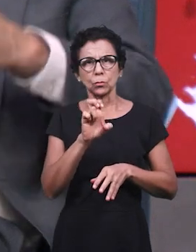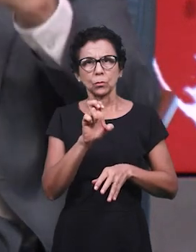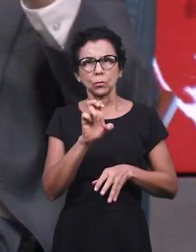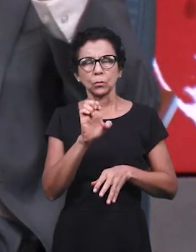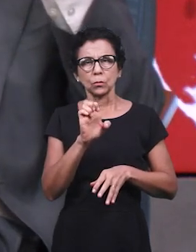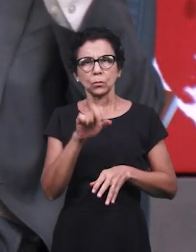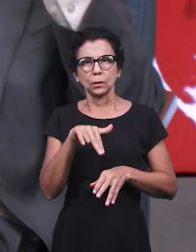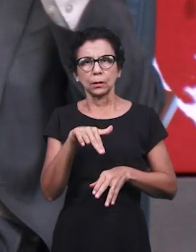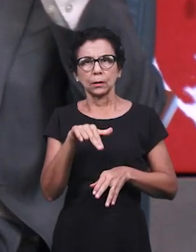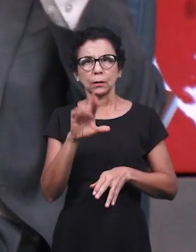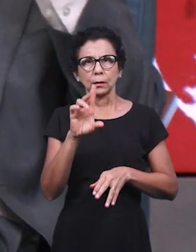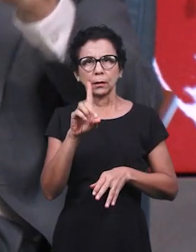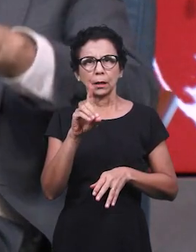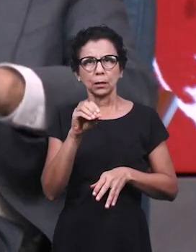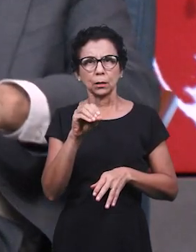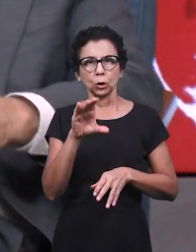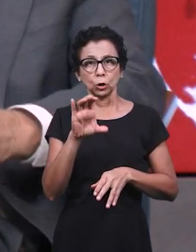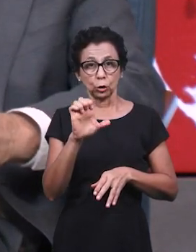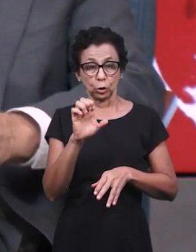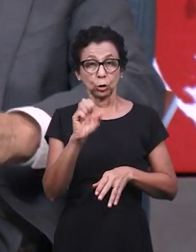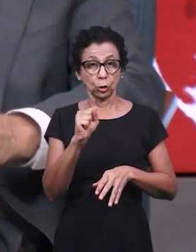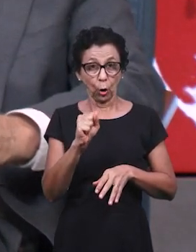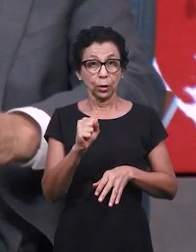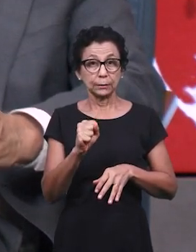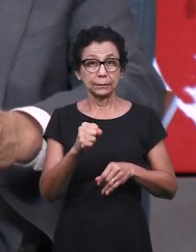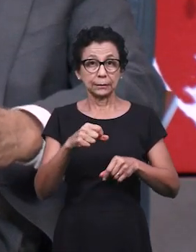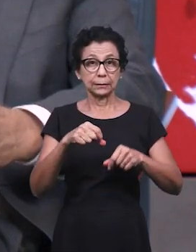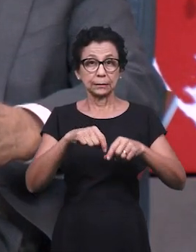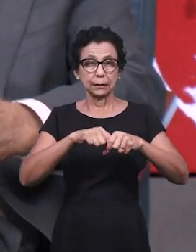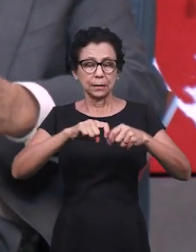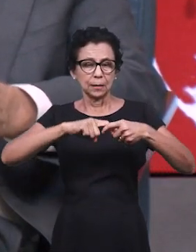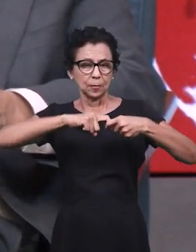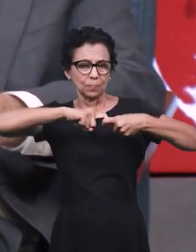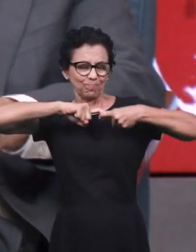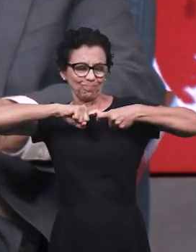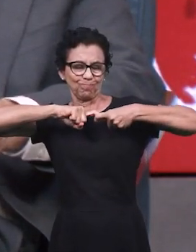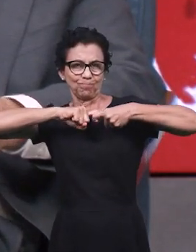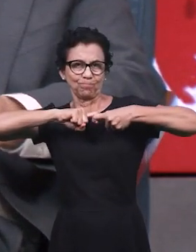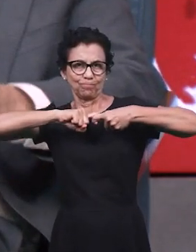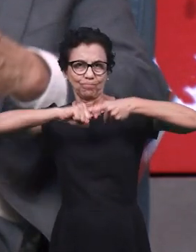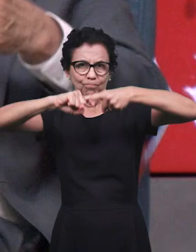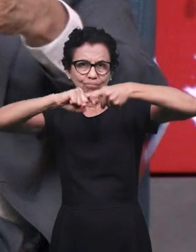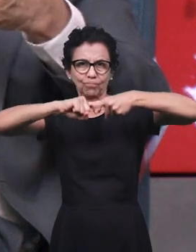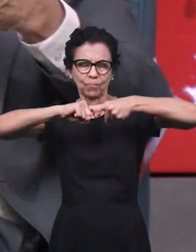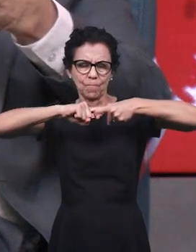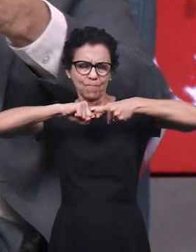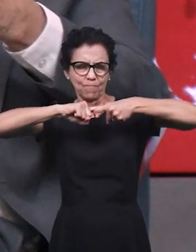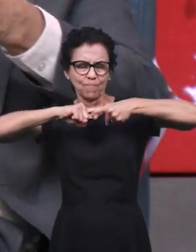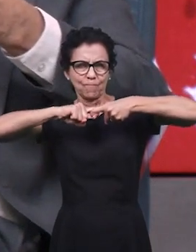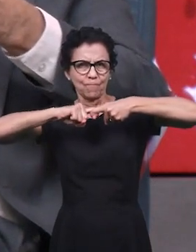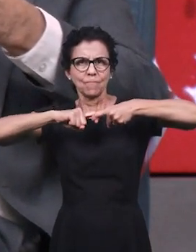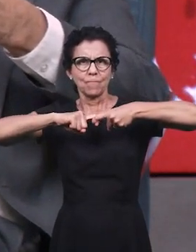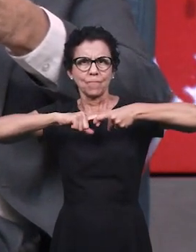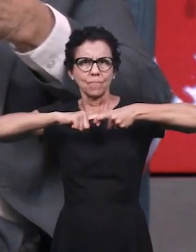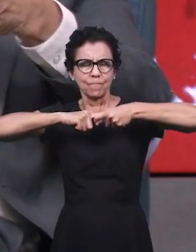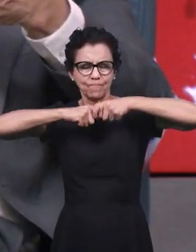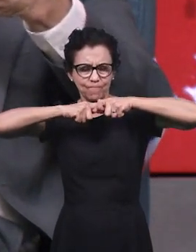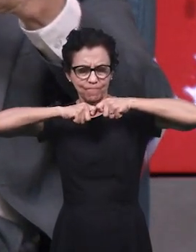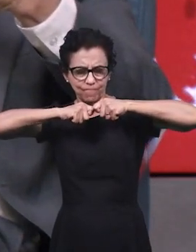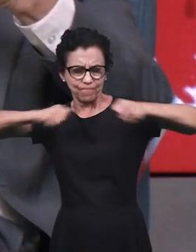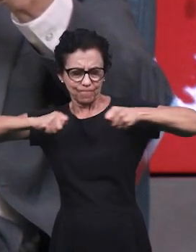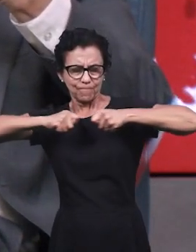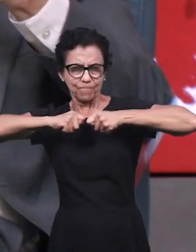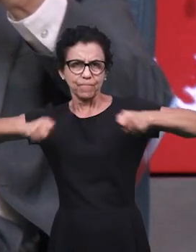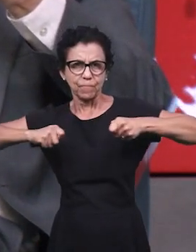tração. Olha o que Paulo diz, ligados como tendões. Então, o ministério é